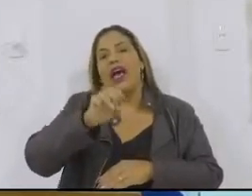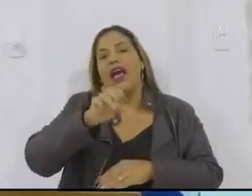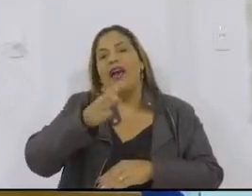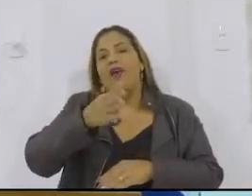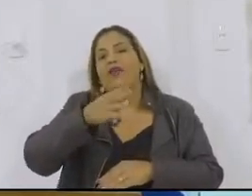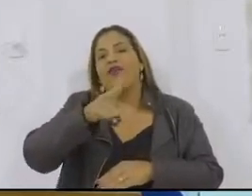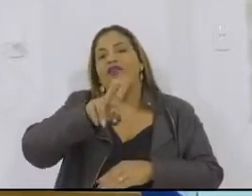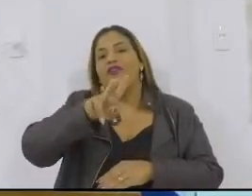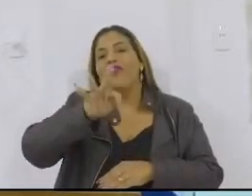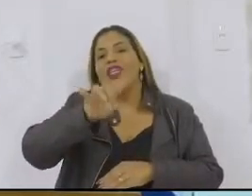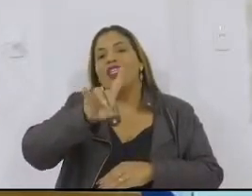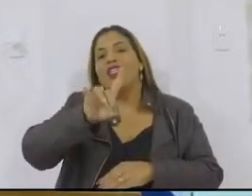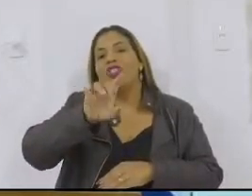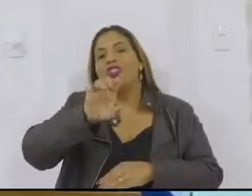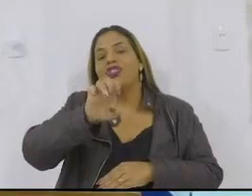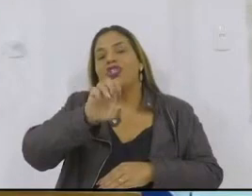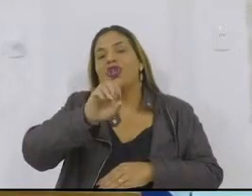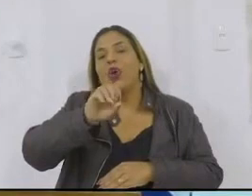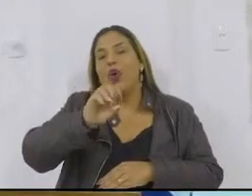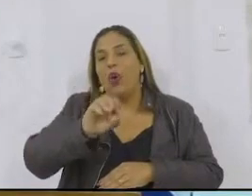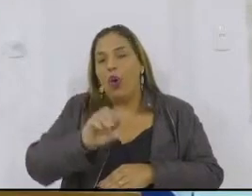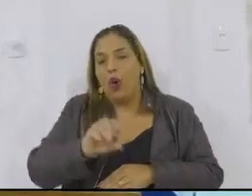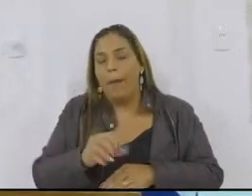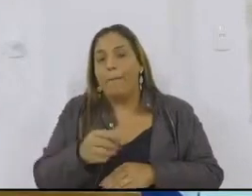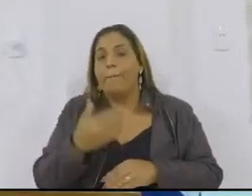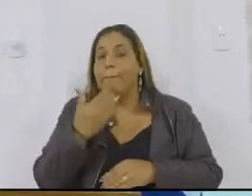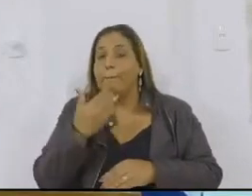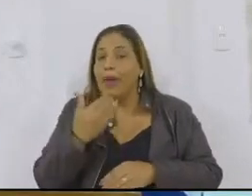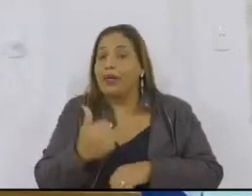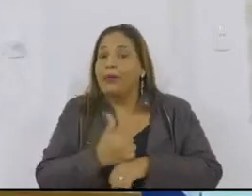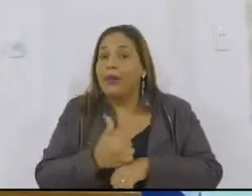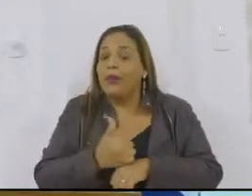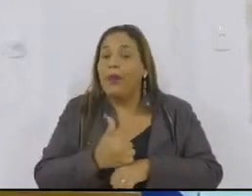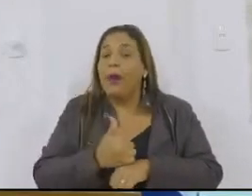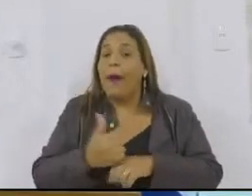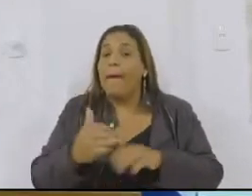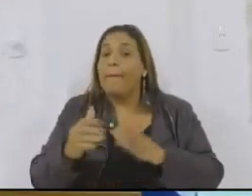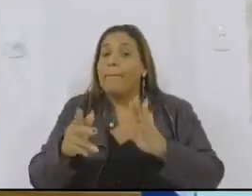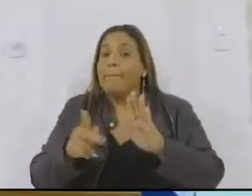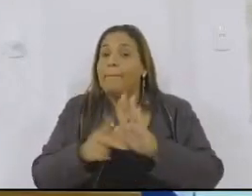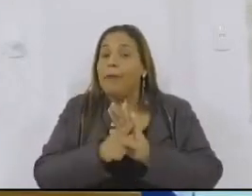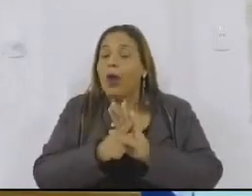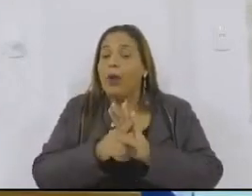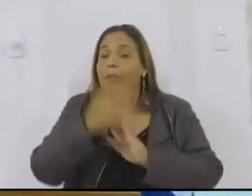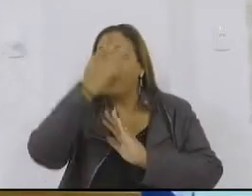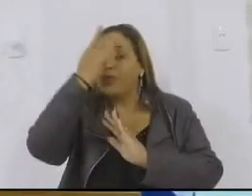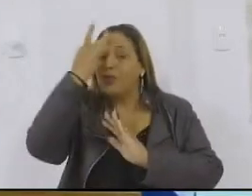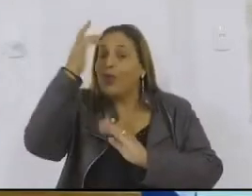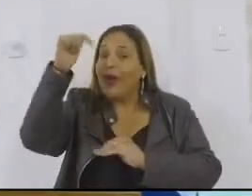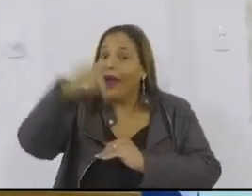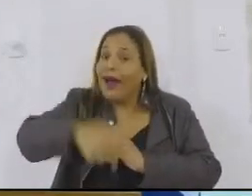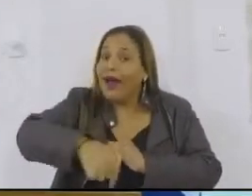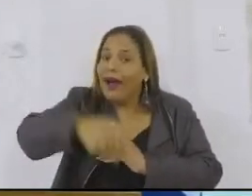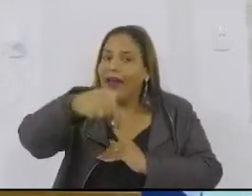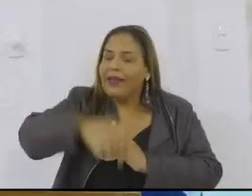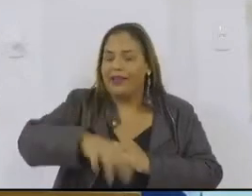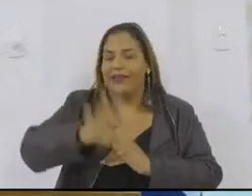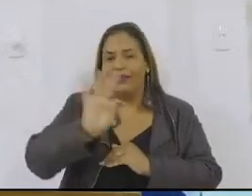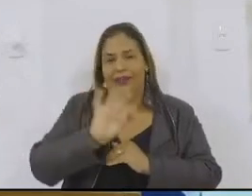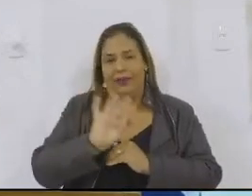possam priorizar a contratação de tanguaenses. Eu estive observando aqui alguns sites aqui, até o Tanguá Notícias, outros sites aí, eu vi